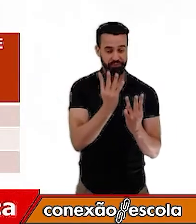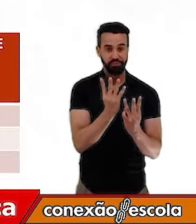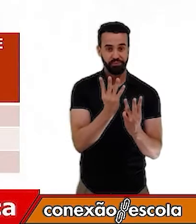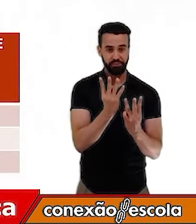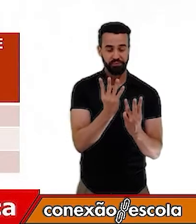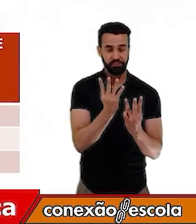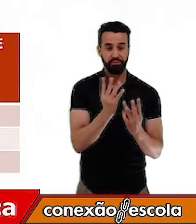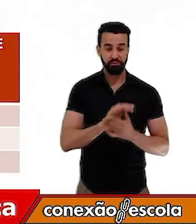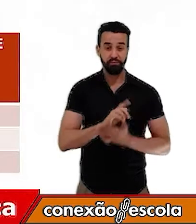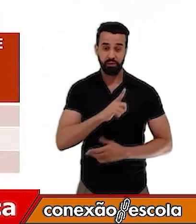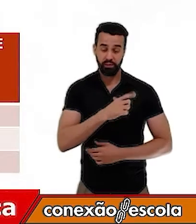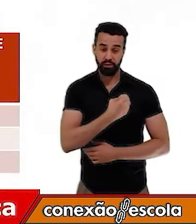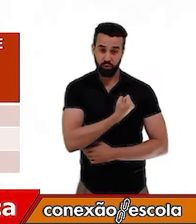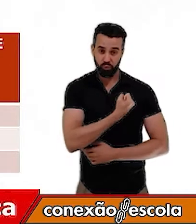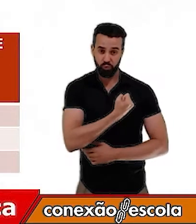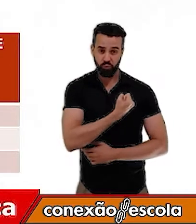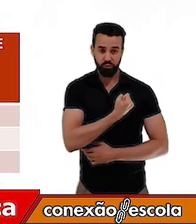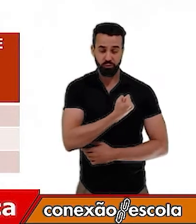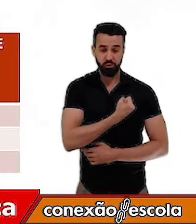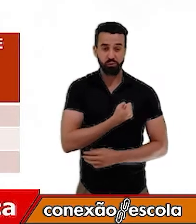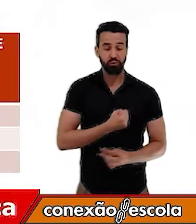unidade. Formei o número